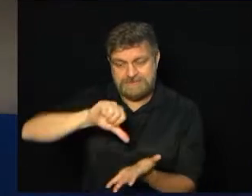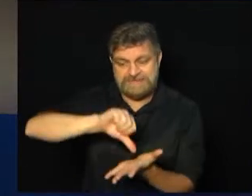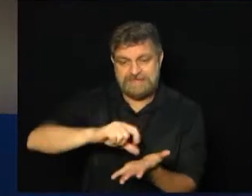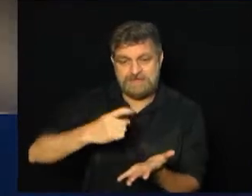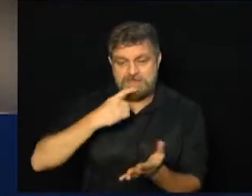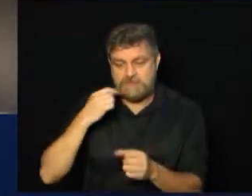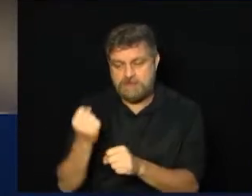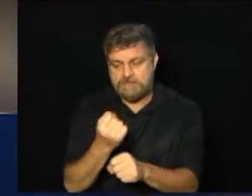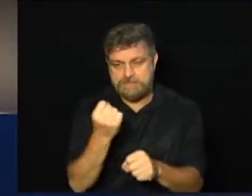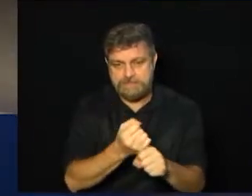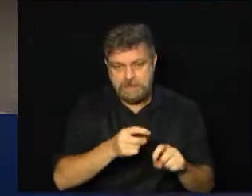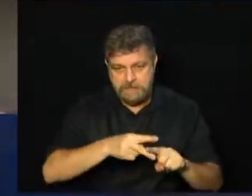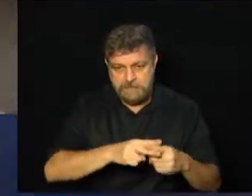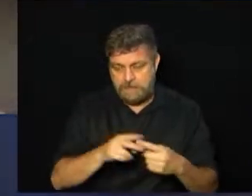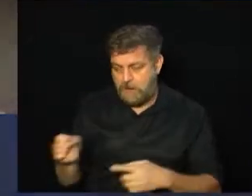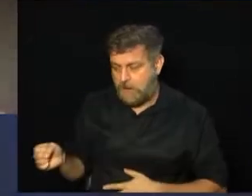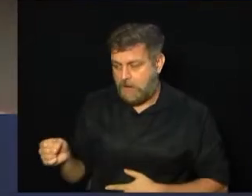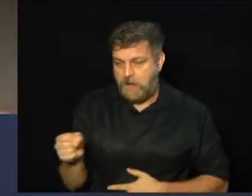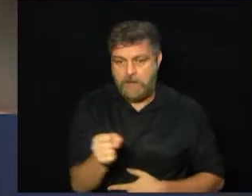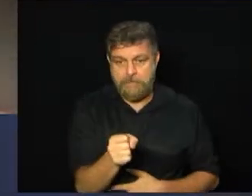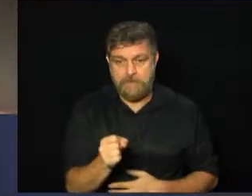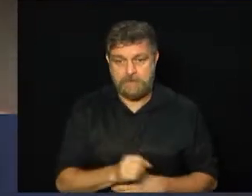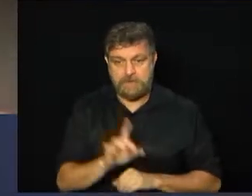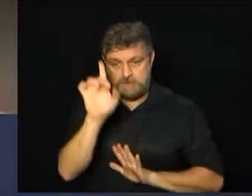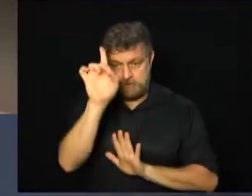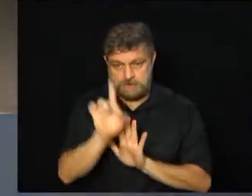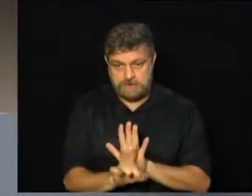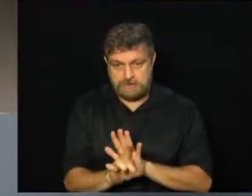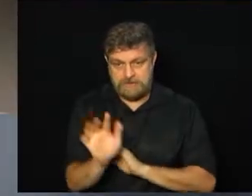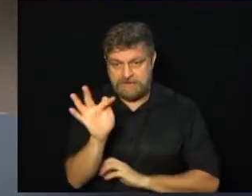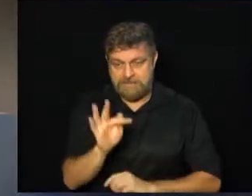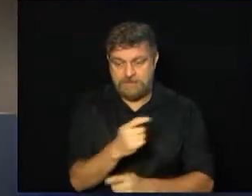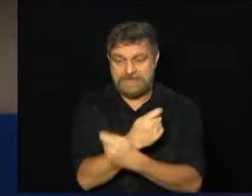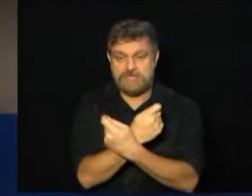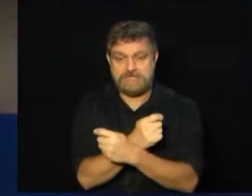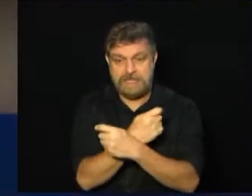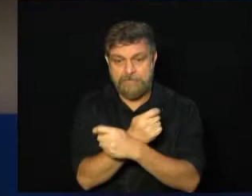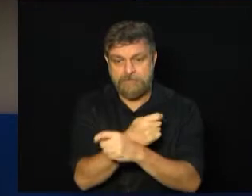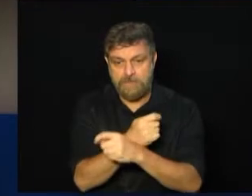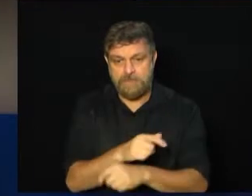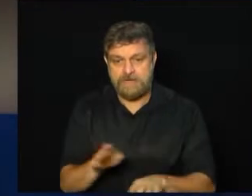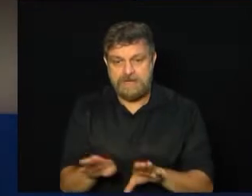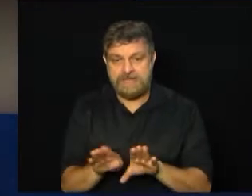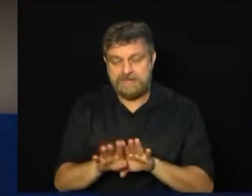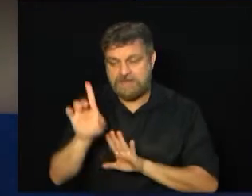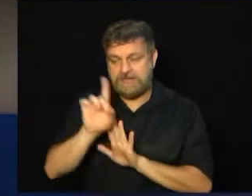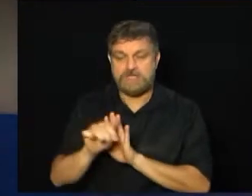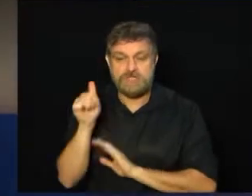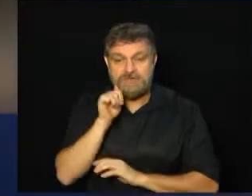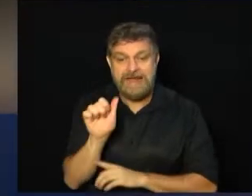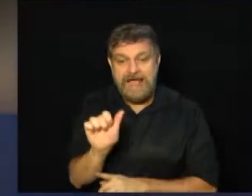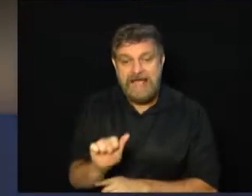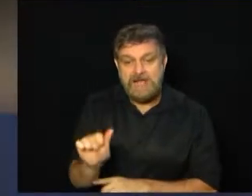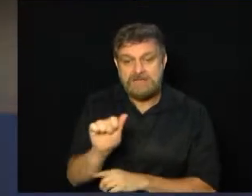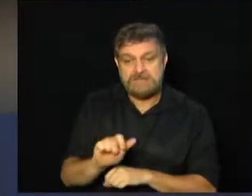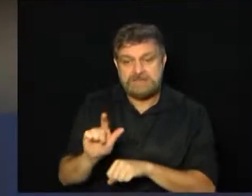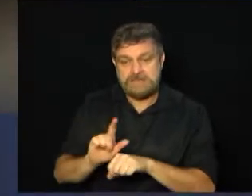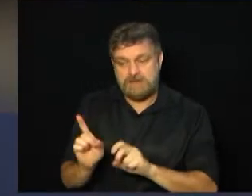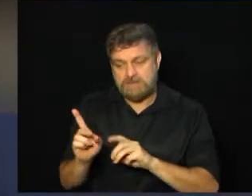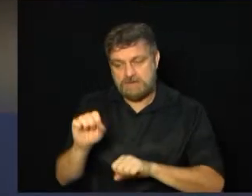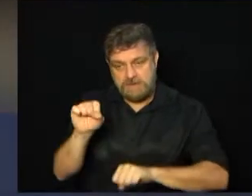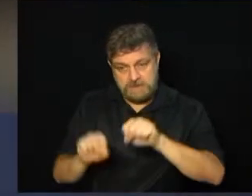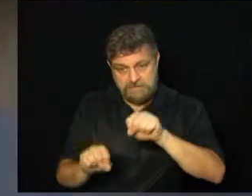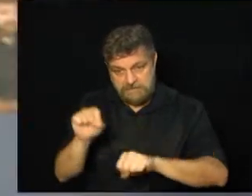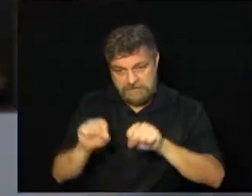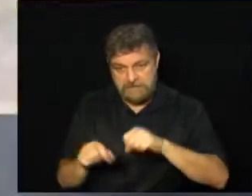Centro traz diretor da Faculdade de Arquitetura e Urbanismo da PUC Campinas e diretora da Associação Comercial e Industrial